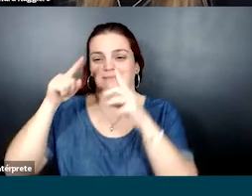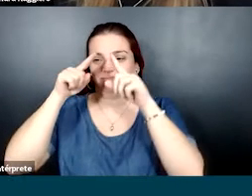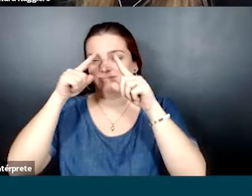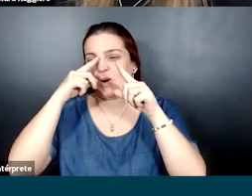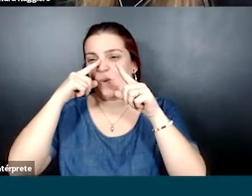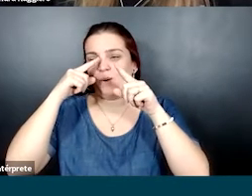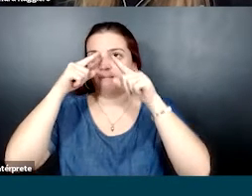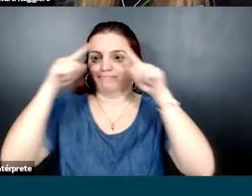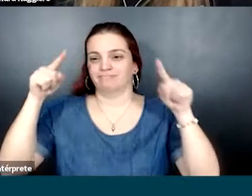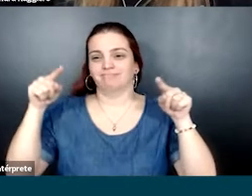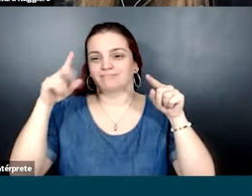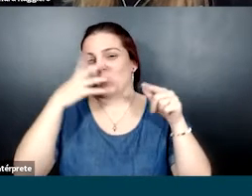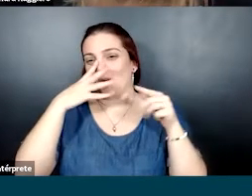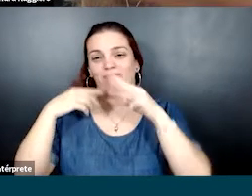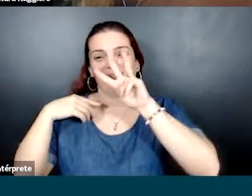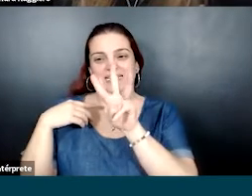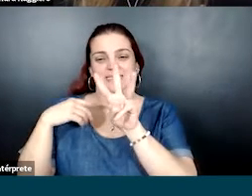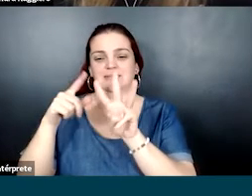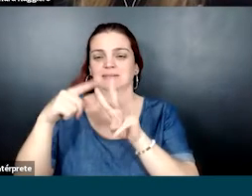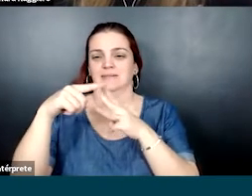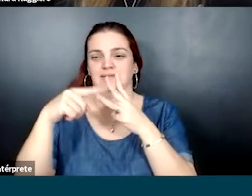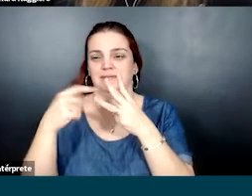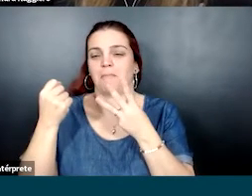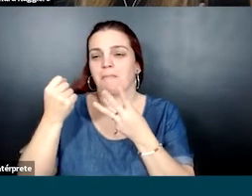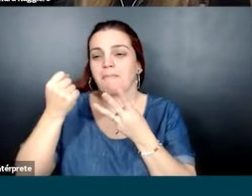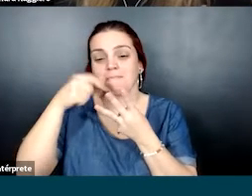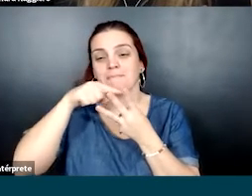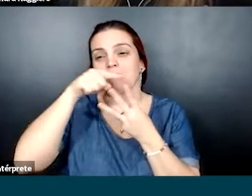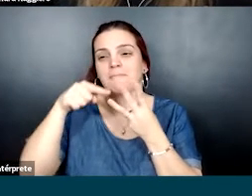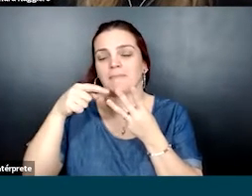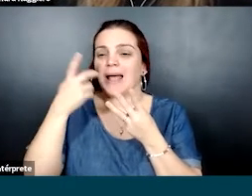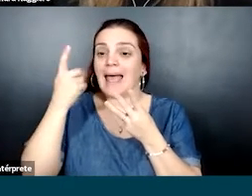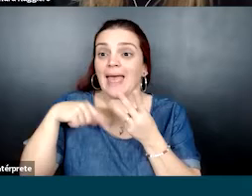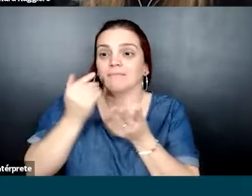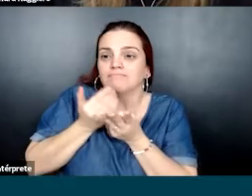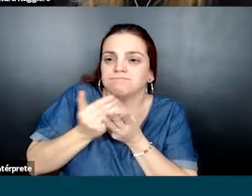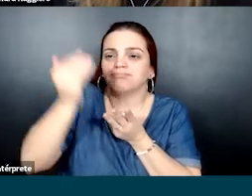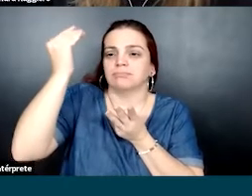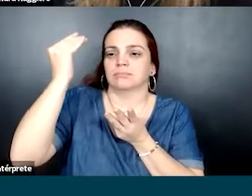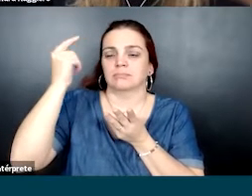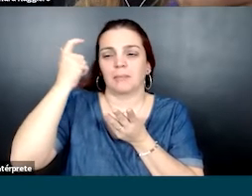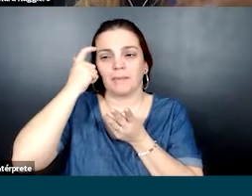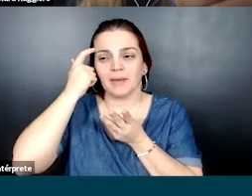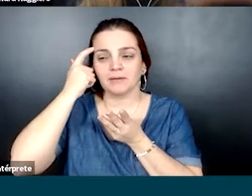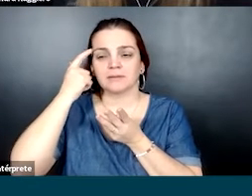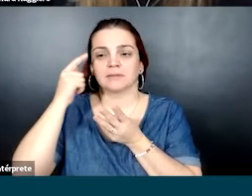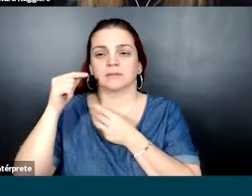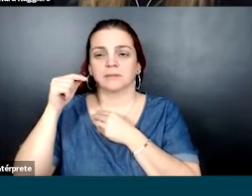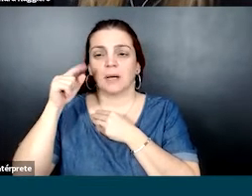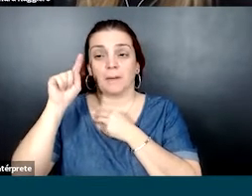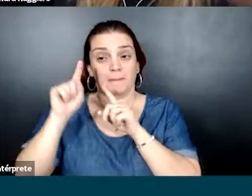de produto. Então, o que é, né, essa tríade? É onde a gente starta, onde a gente começa,